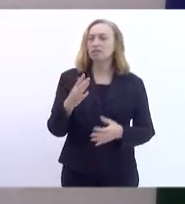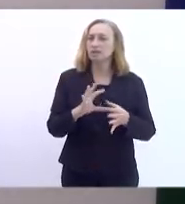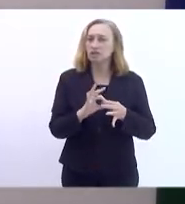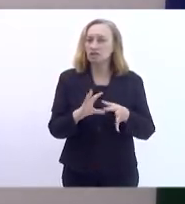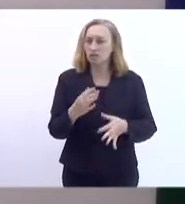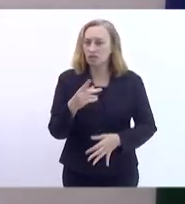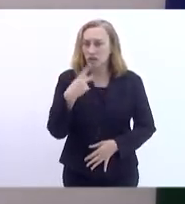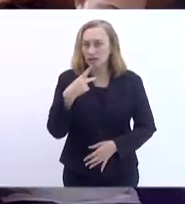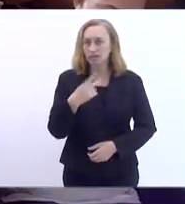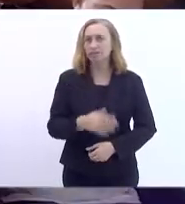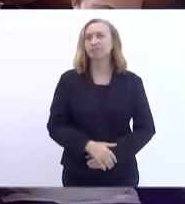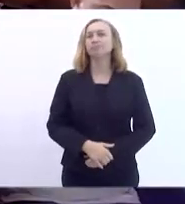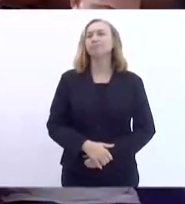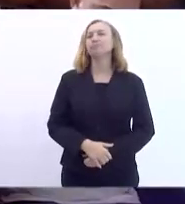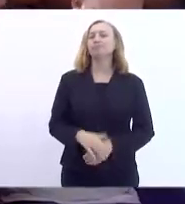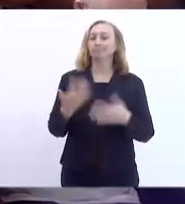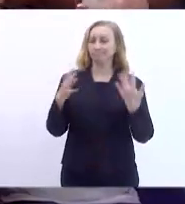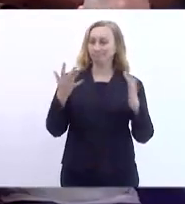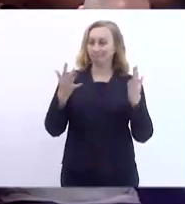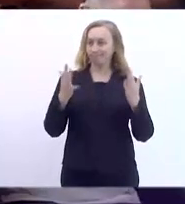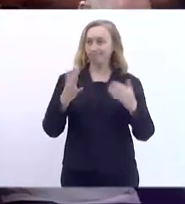permite falar em